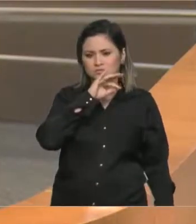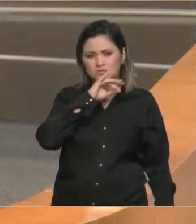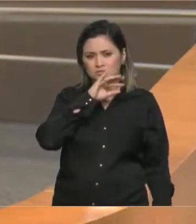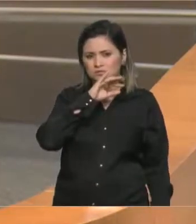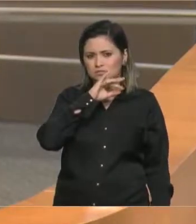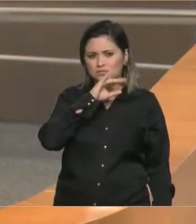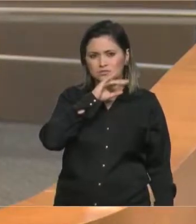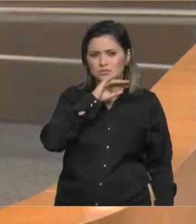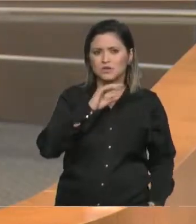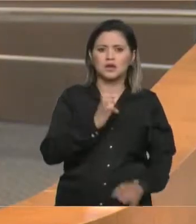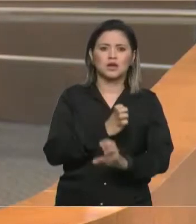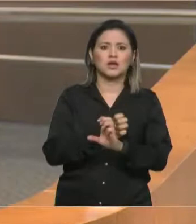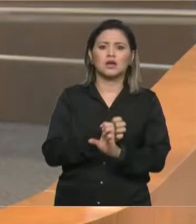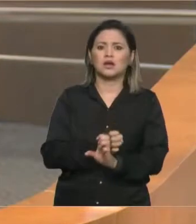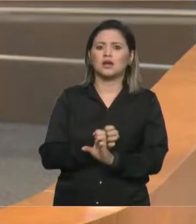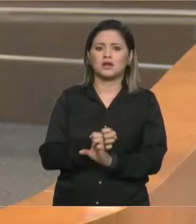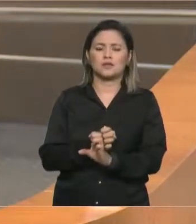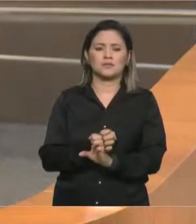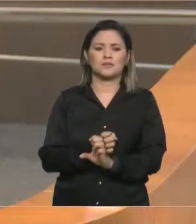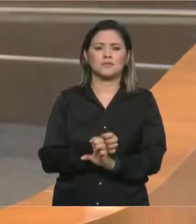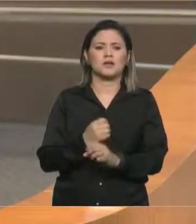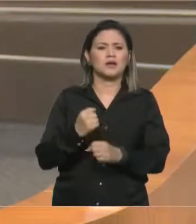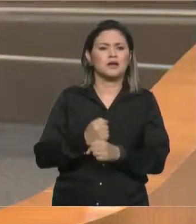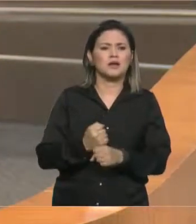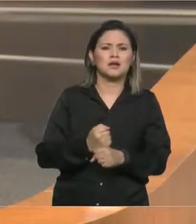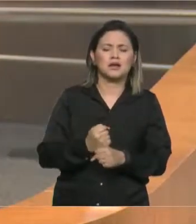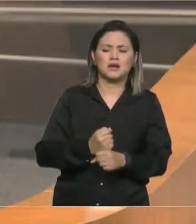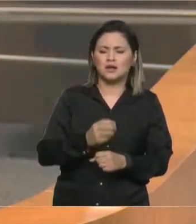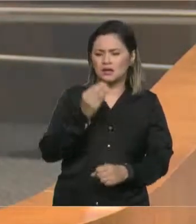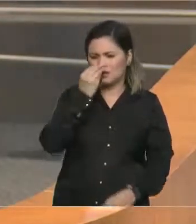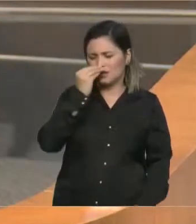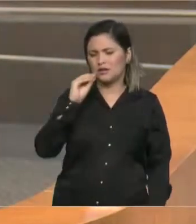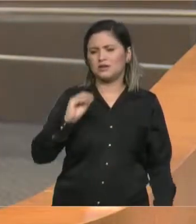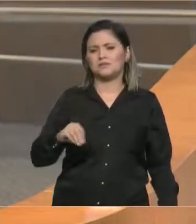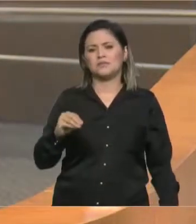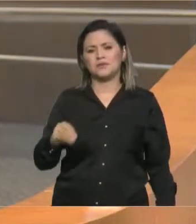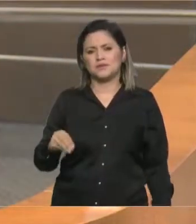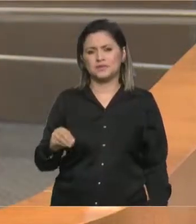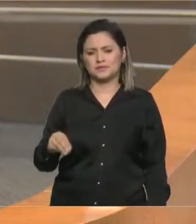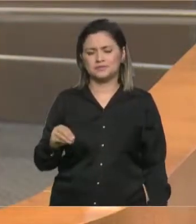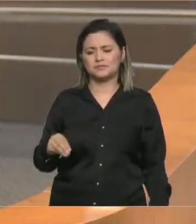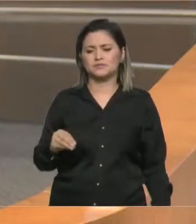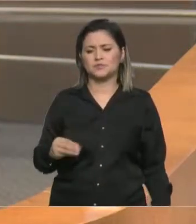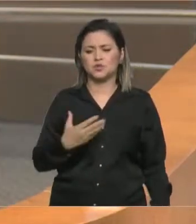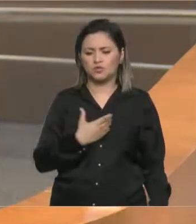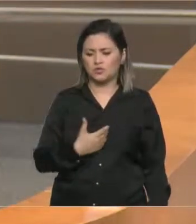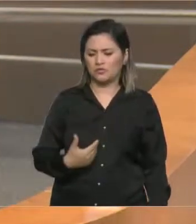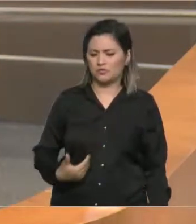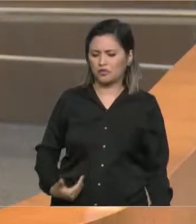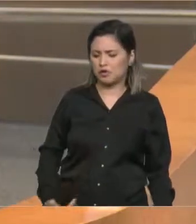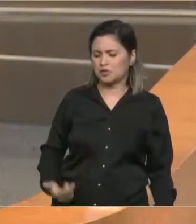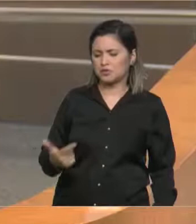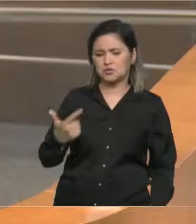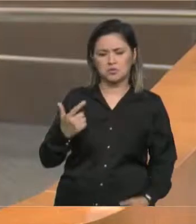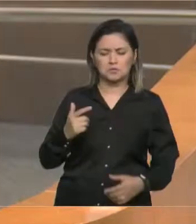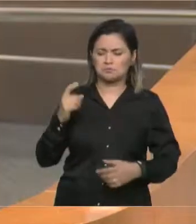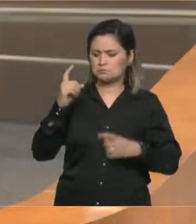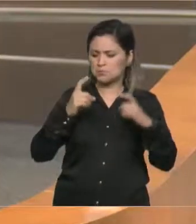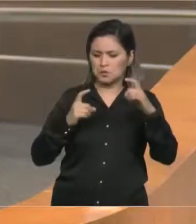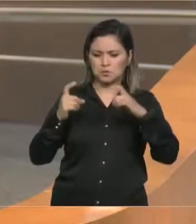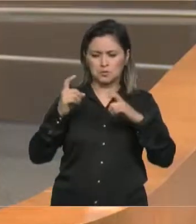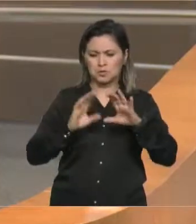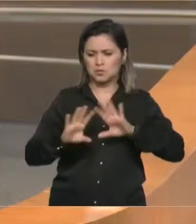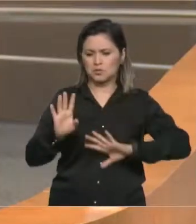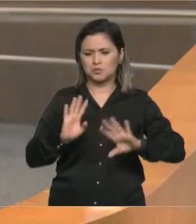resultado de anos de descaso do governo estadual. Muitas destas casas precisam ter